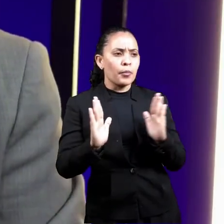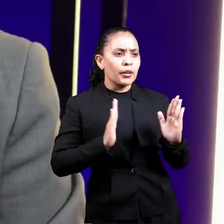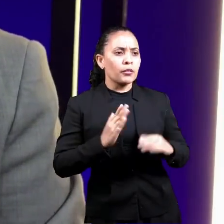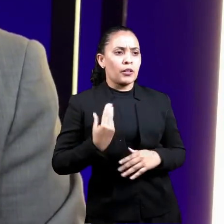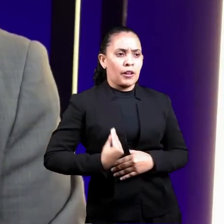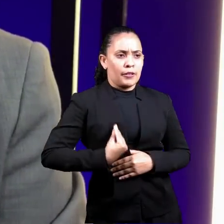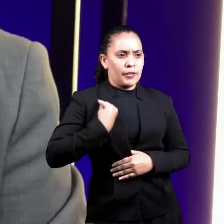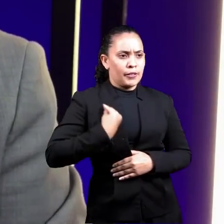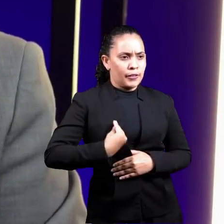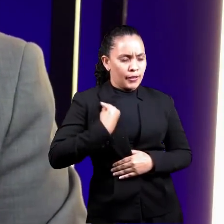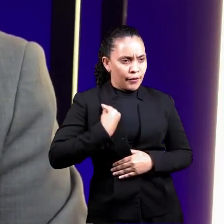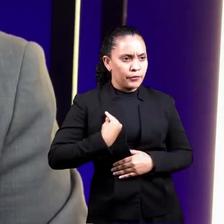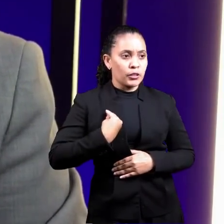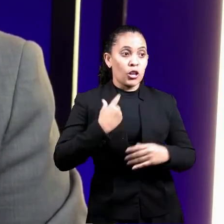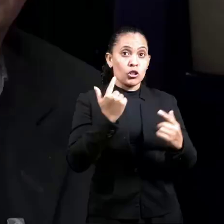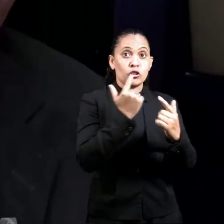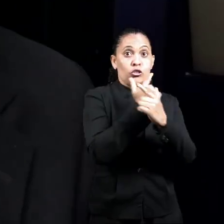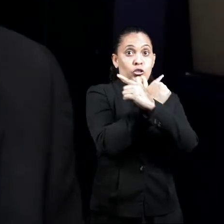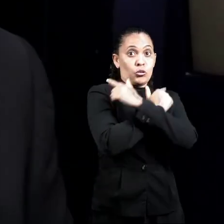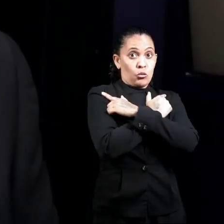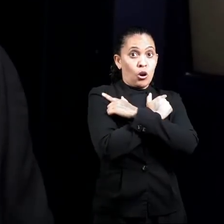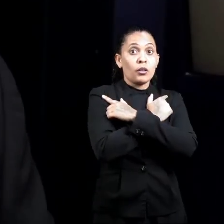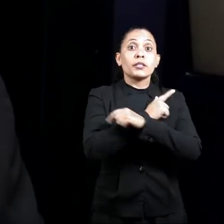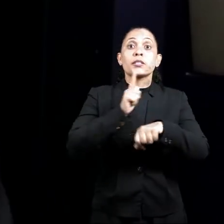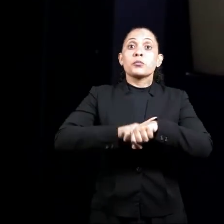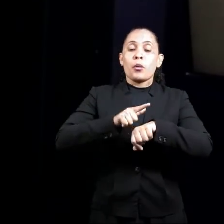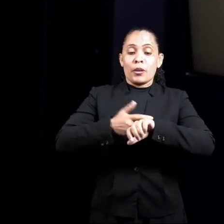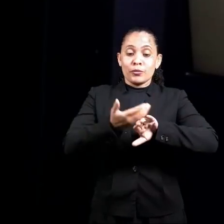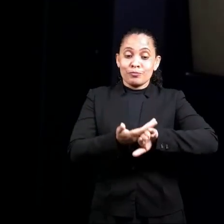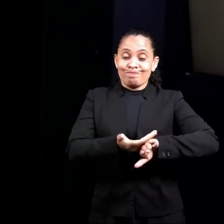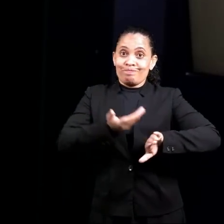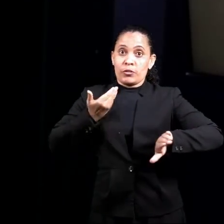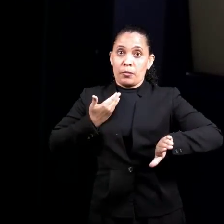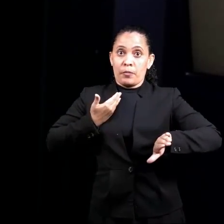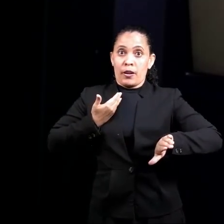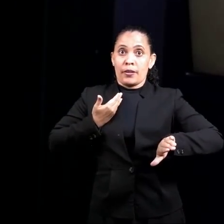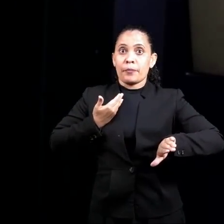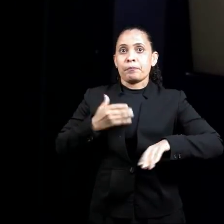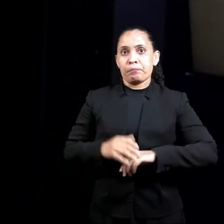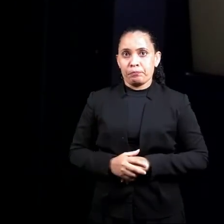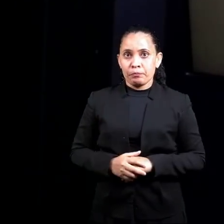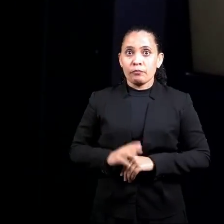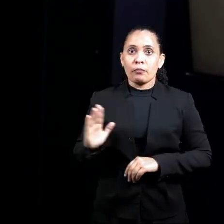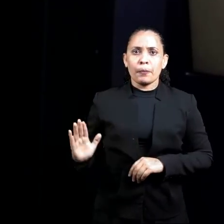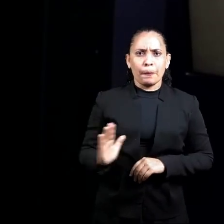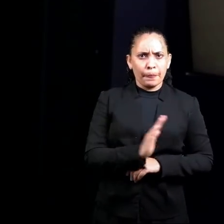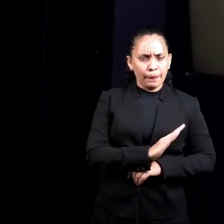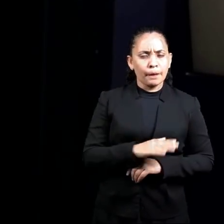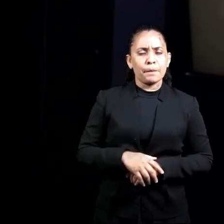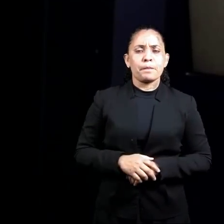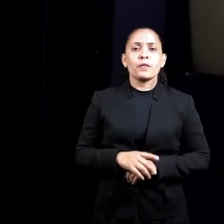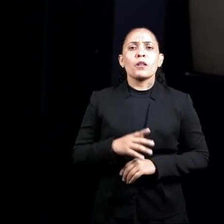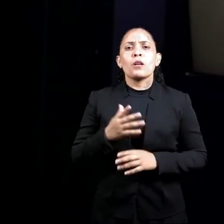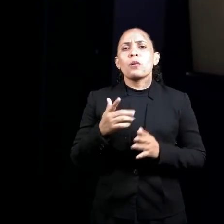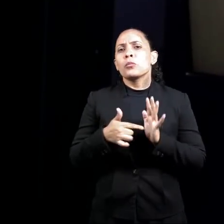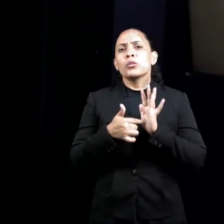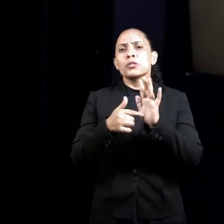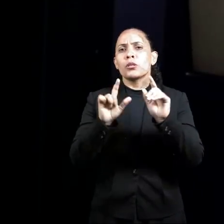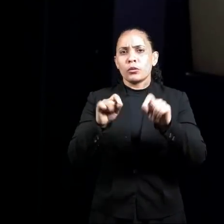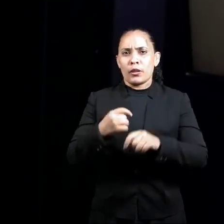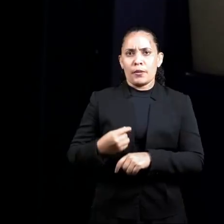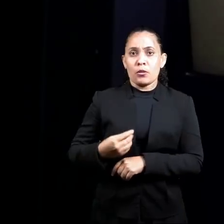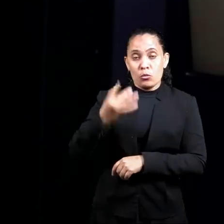vida de Ló, né? Essa separação. Ló, ele deixou de lado, né, podemos dizer assim, o